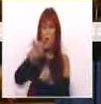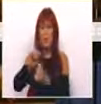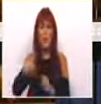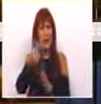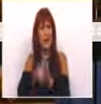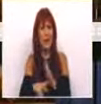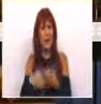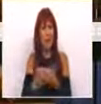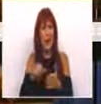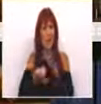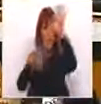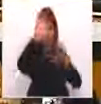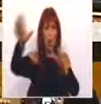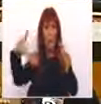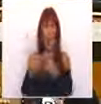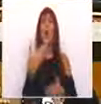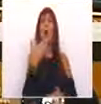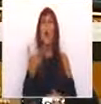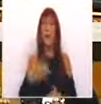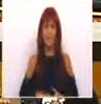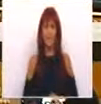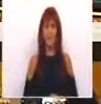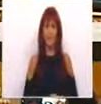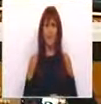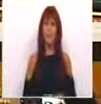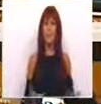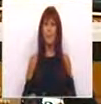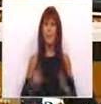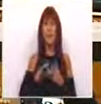reger a descentralização. Muito obrigada. Muito obrigado. Finalmente, para um último pedido de esclarecimento.